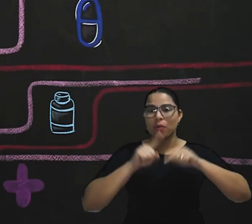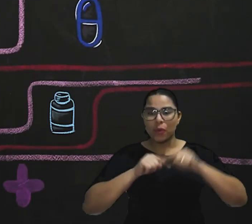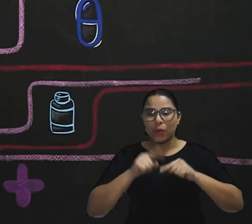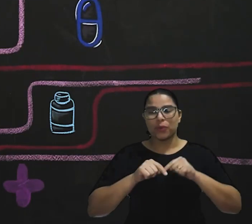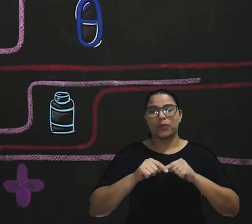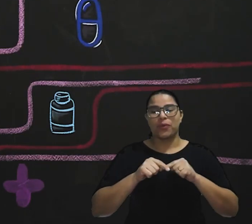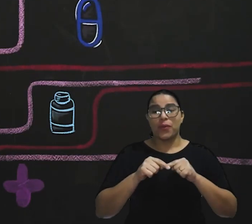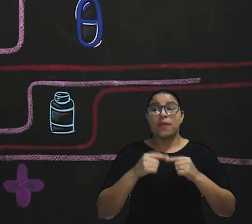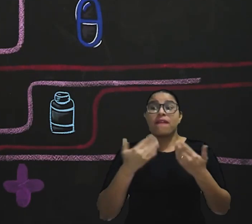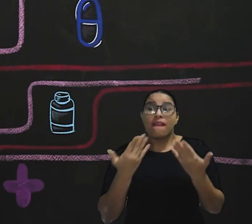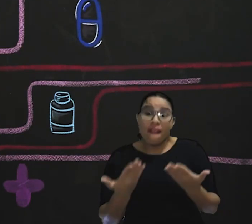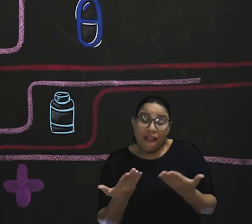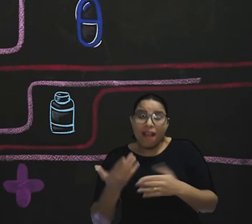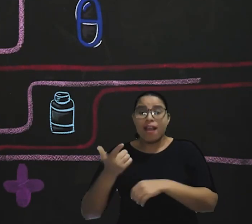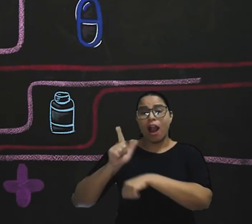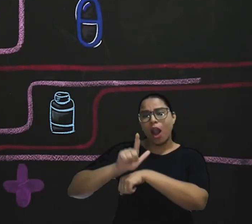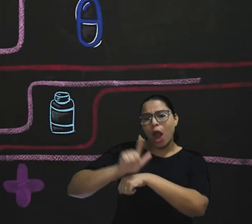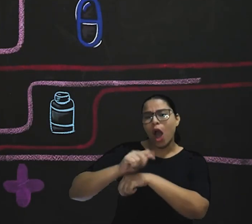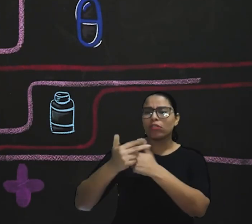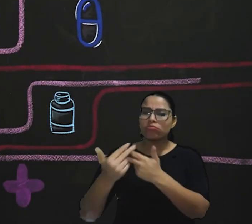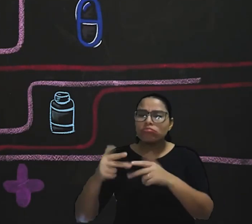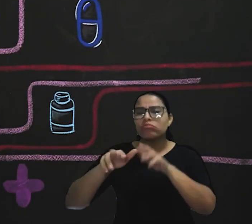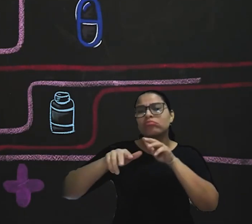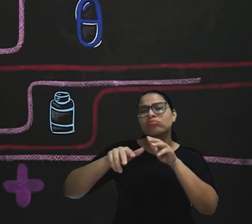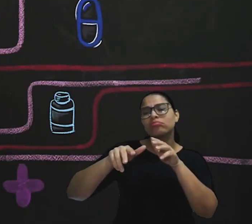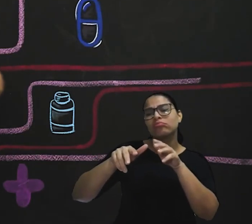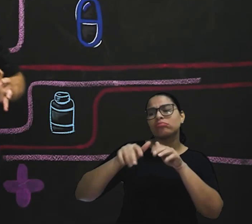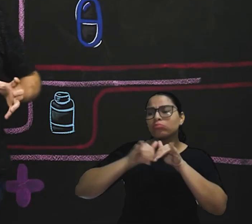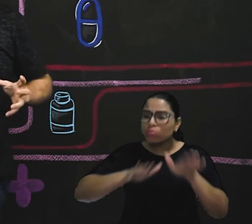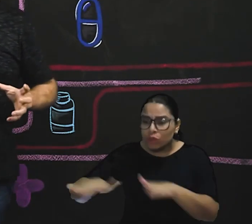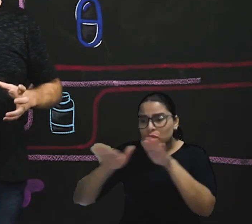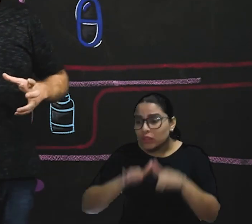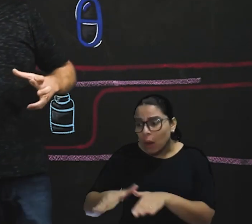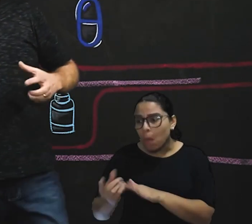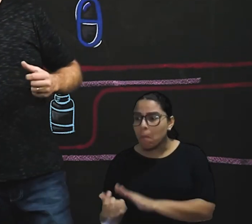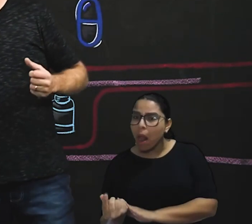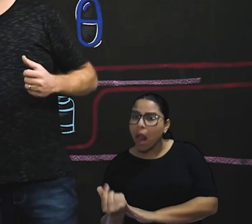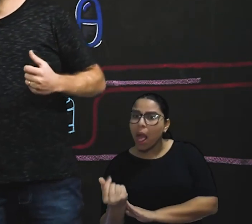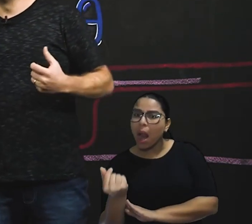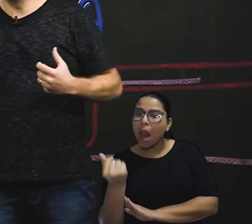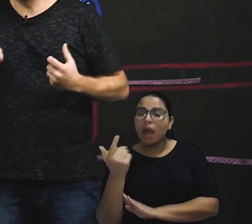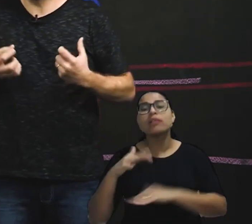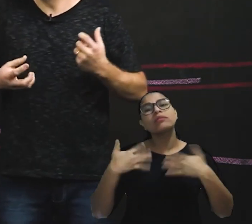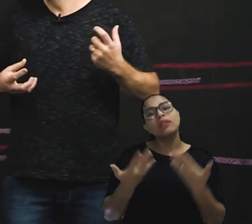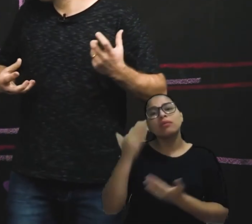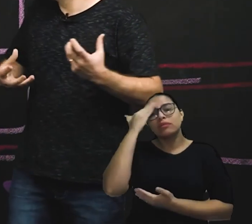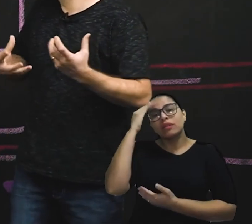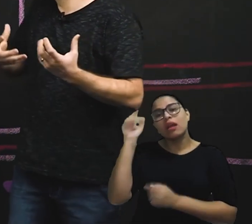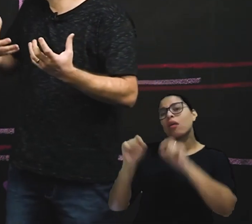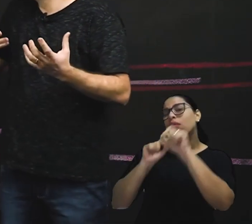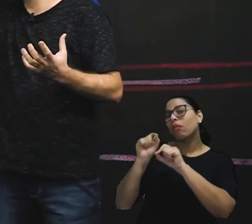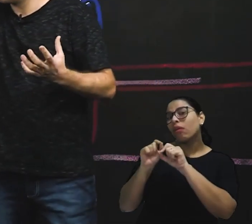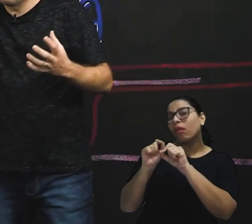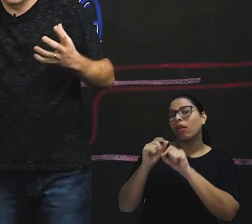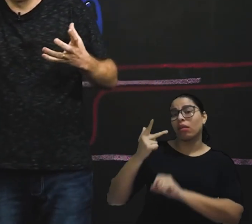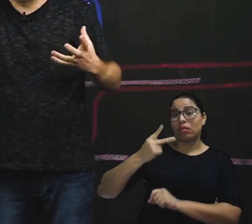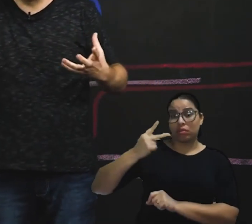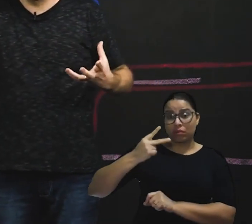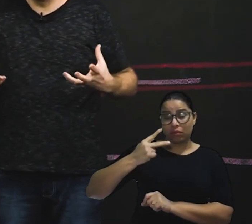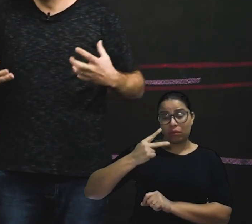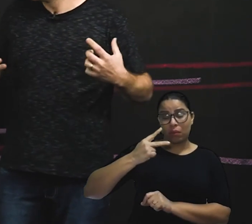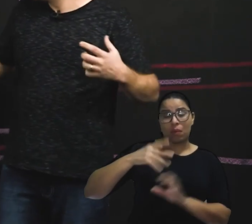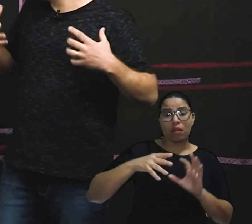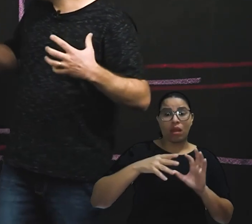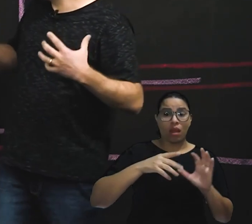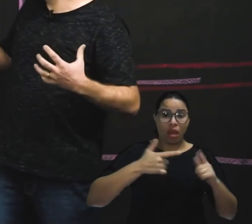maior lucro para toda a produção. Vamos entender que então depois da Segunda Guerra Mundial, esse novo padrão de consumo que a população